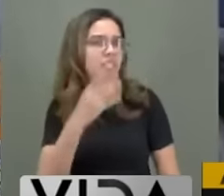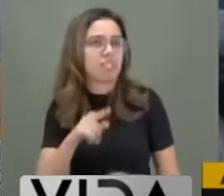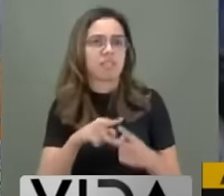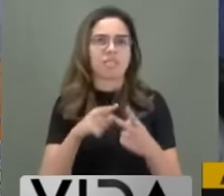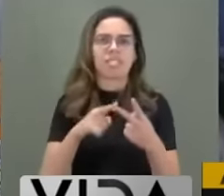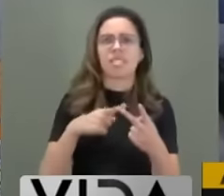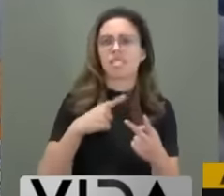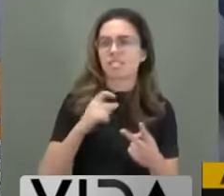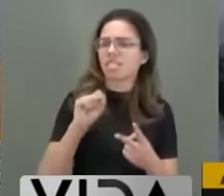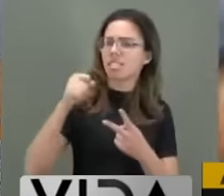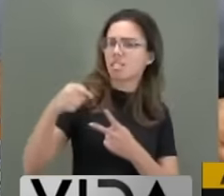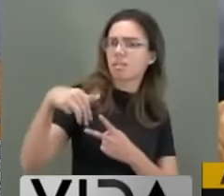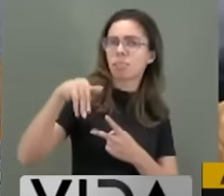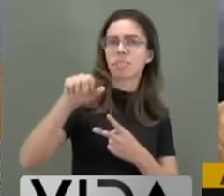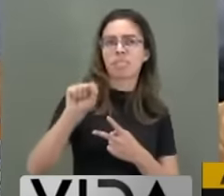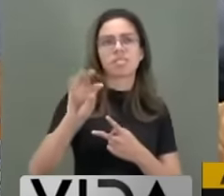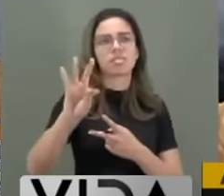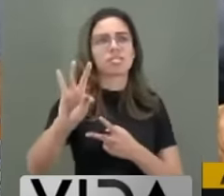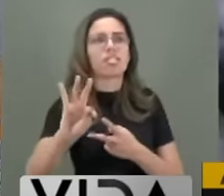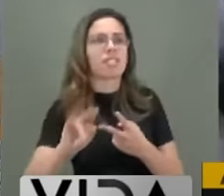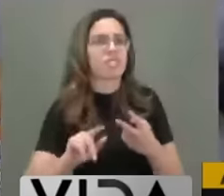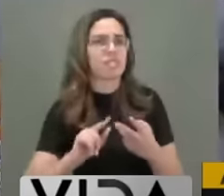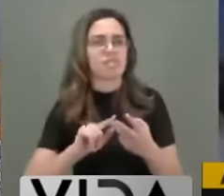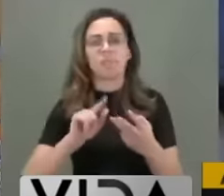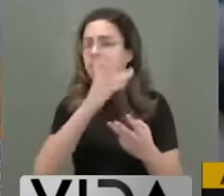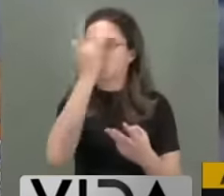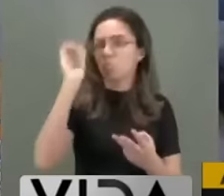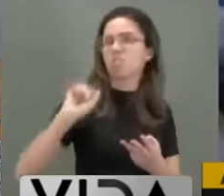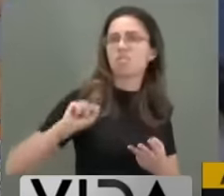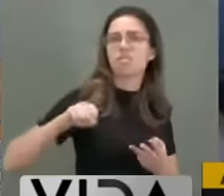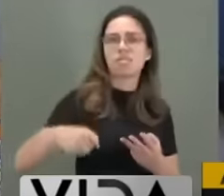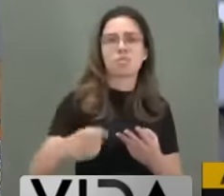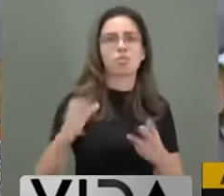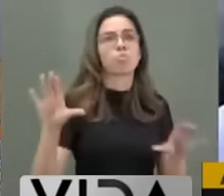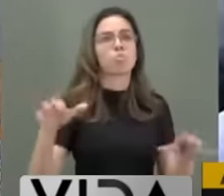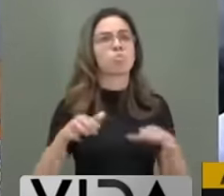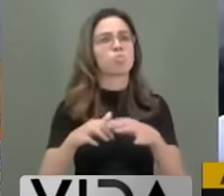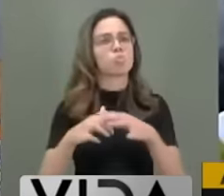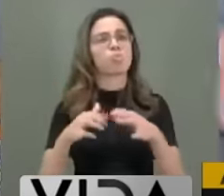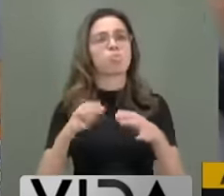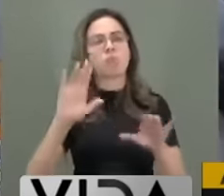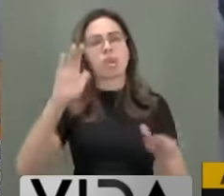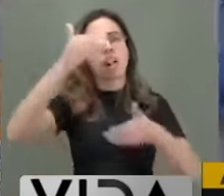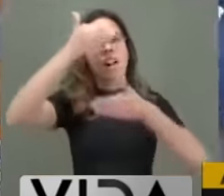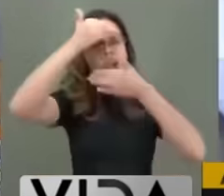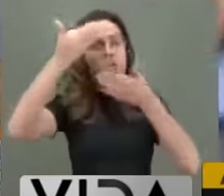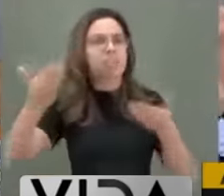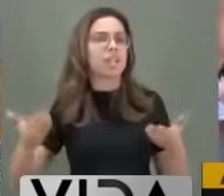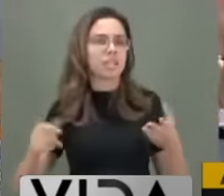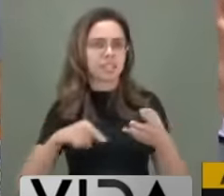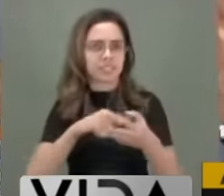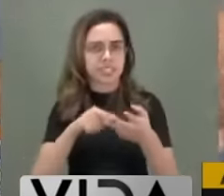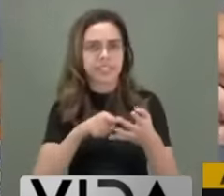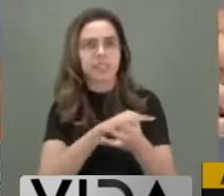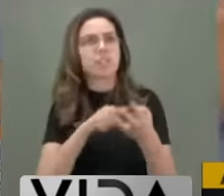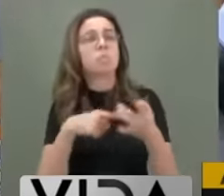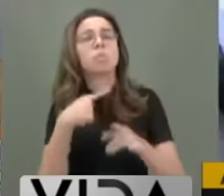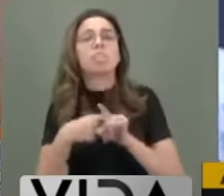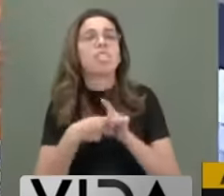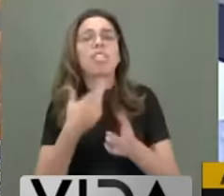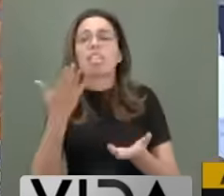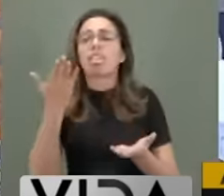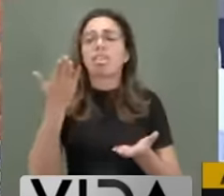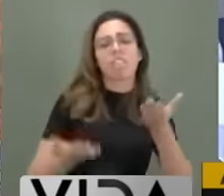quem defende o MST, com quem defende o grupo terrorista Hamas. Por que que são 2 pesos e 2 medidas?